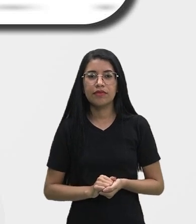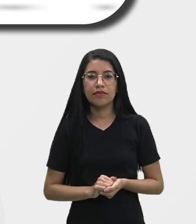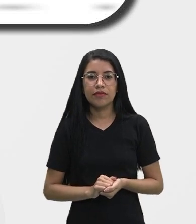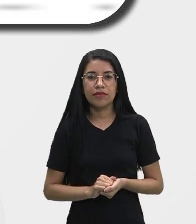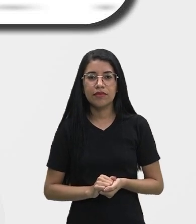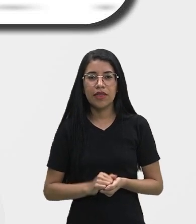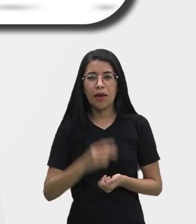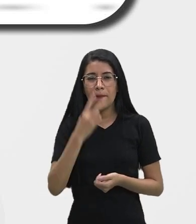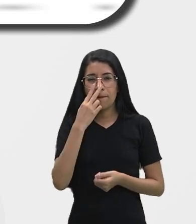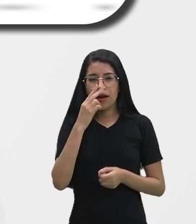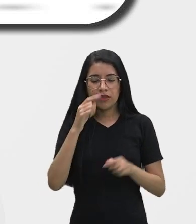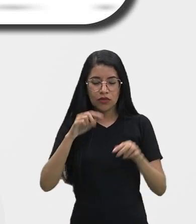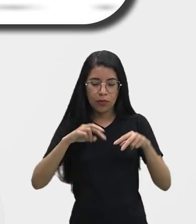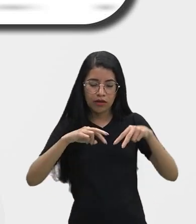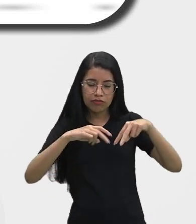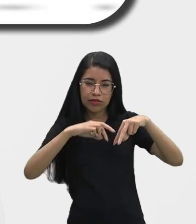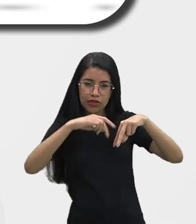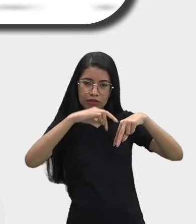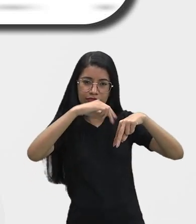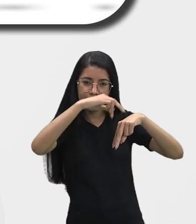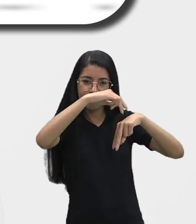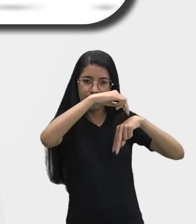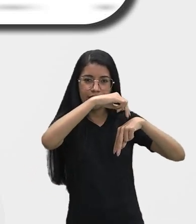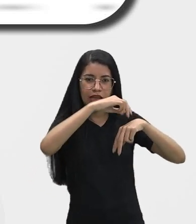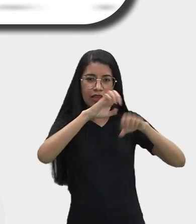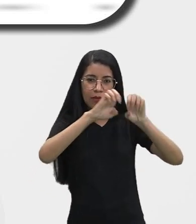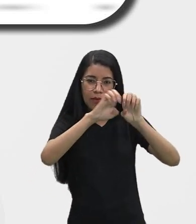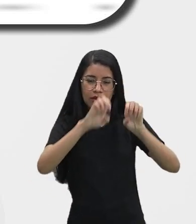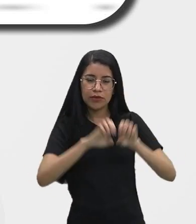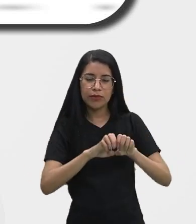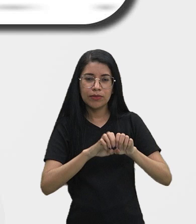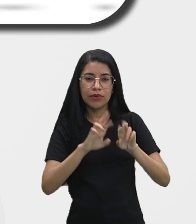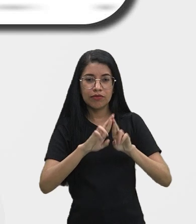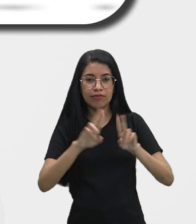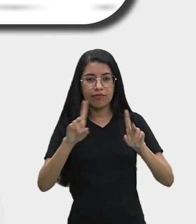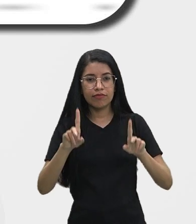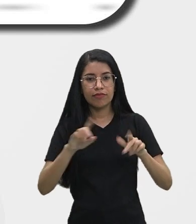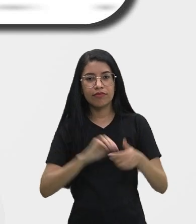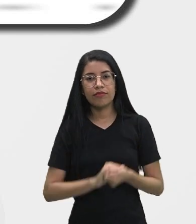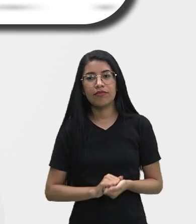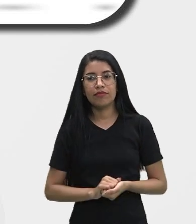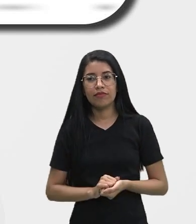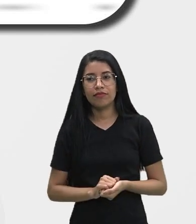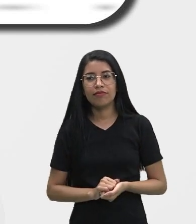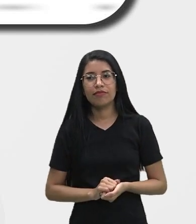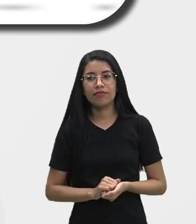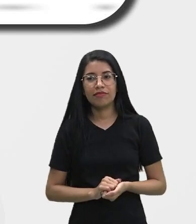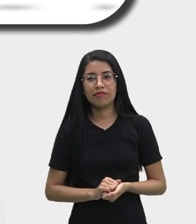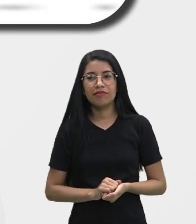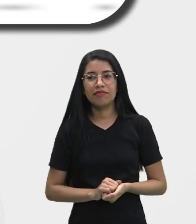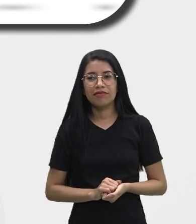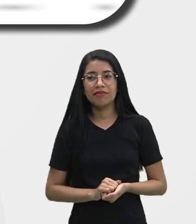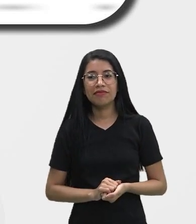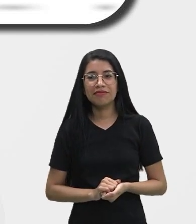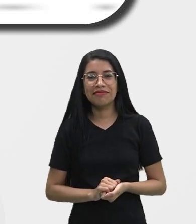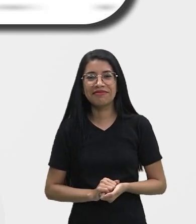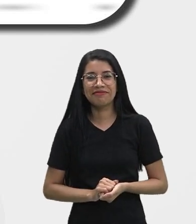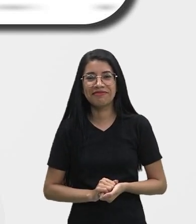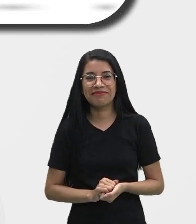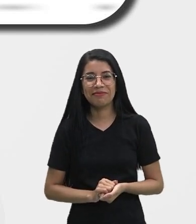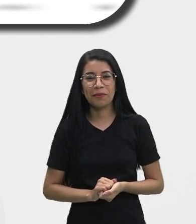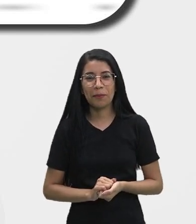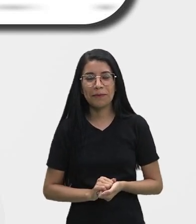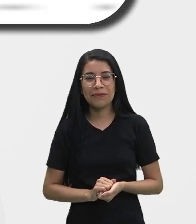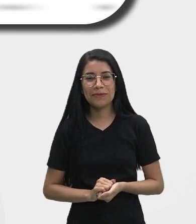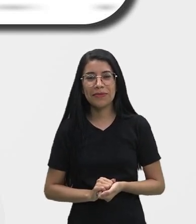escada só de um lado, e ele tem estruturas, e ele tem aí bases